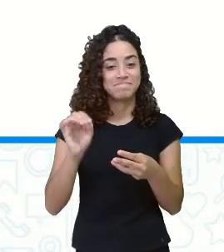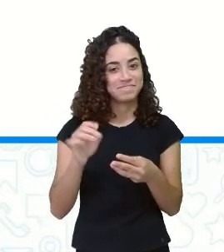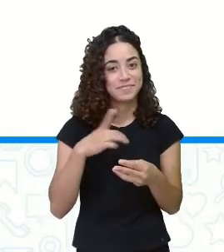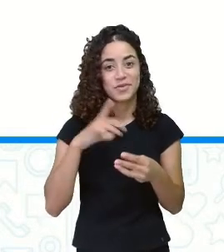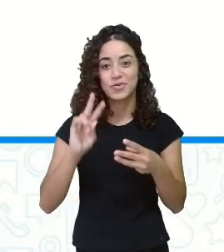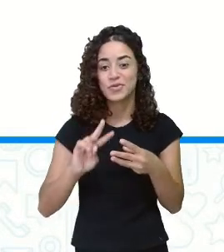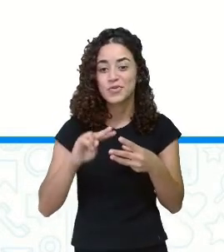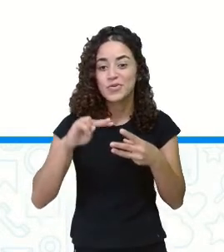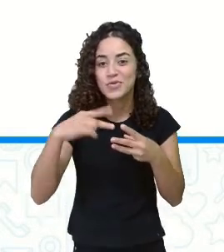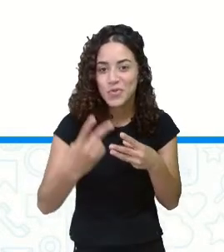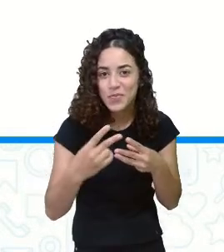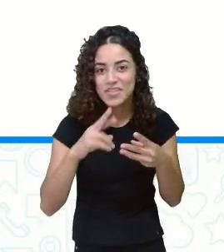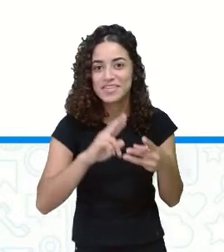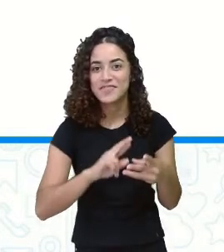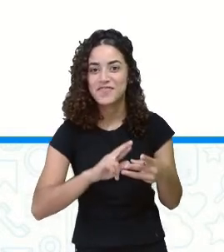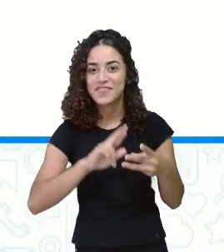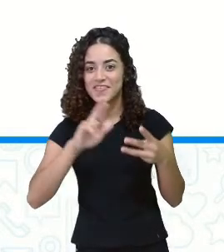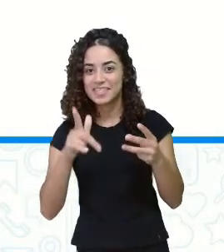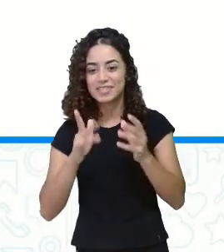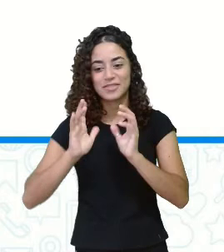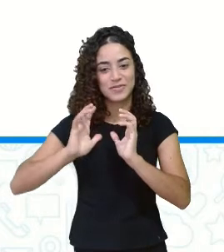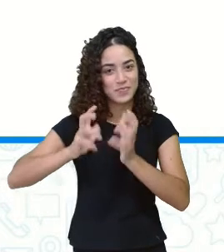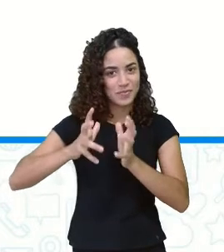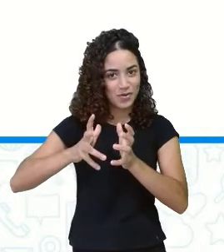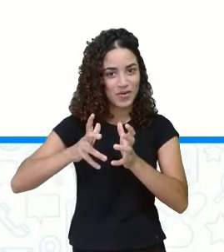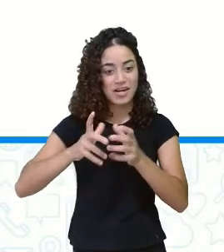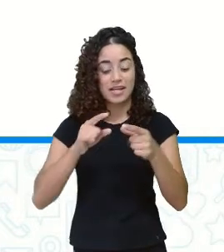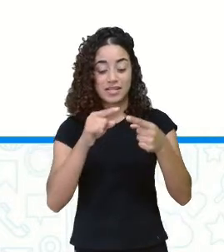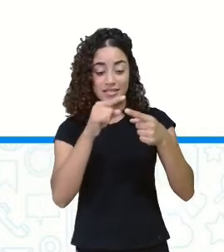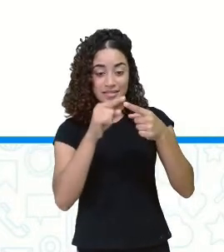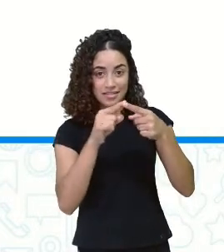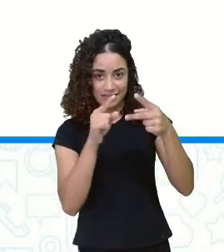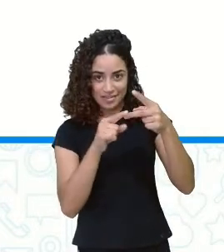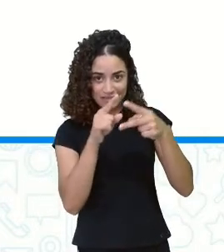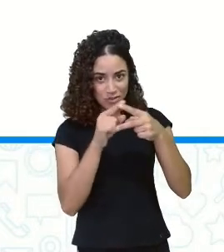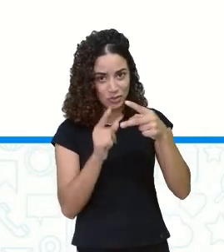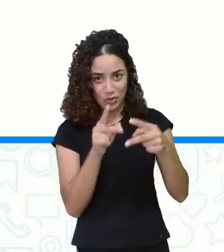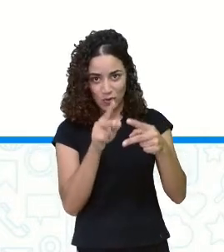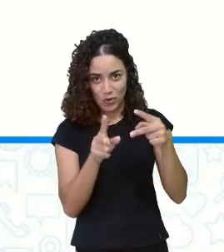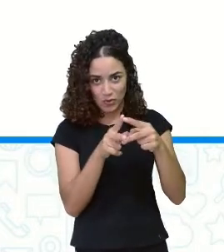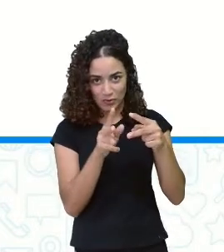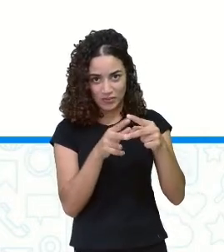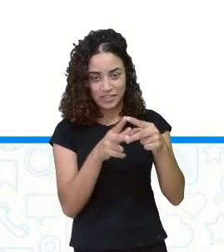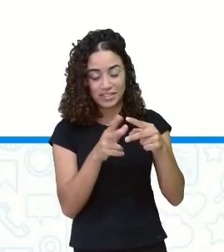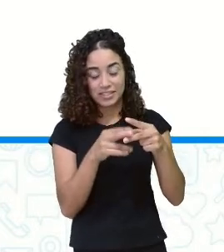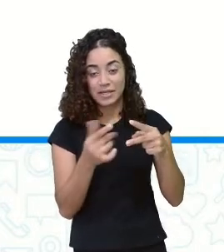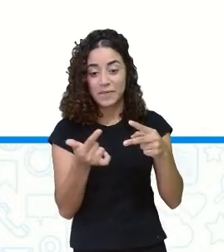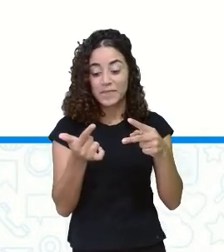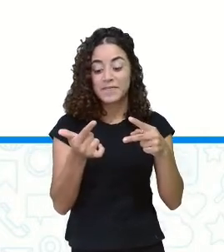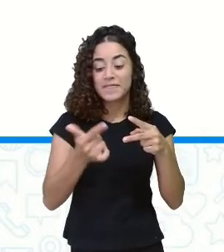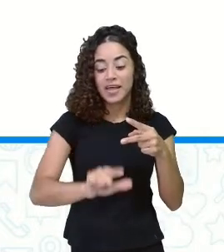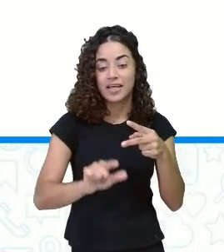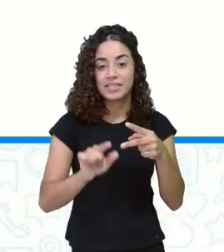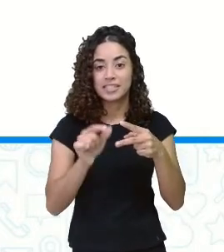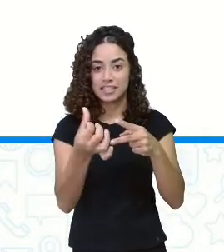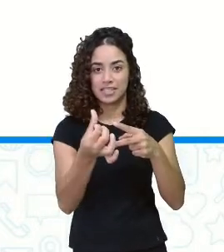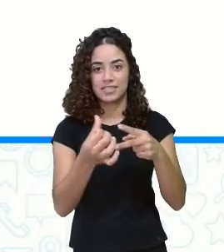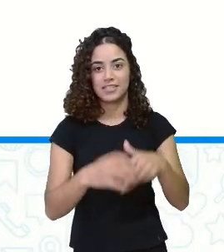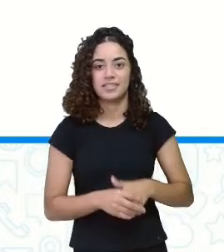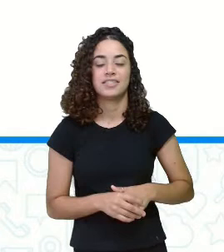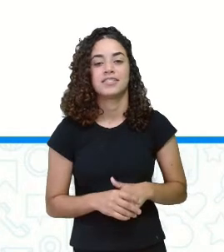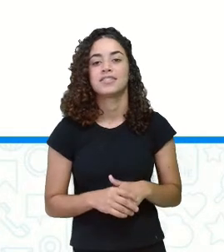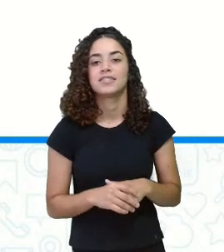da diferença de bolas entre Caio e André. E acrescentando mais